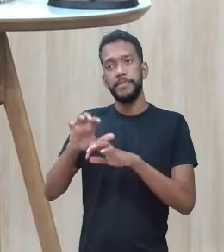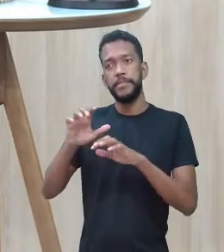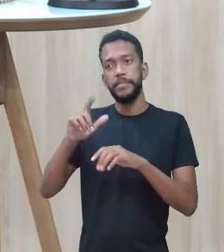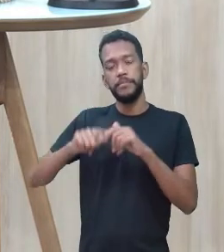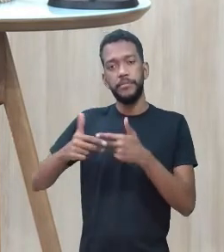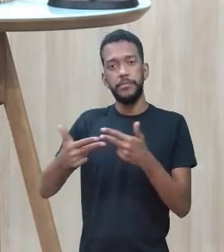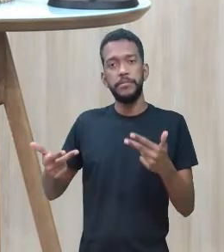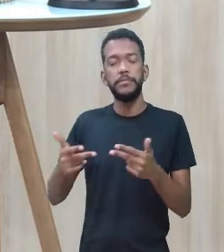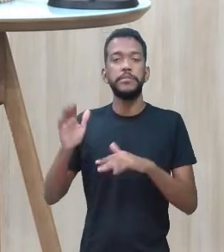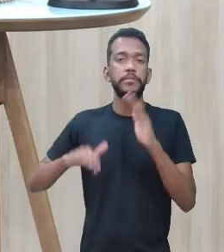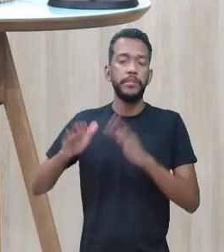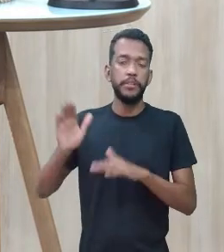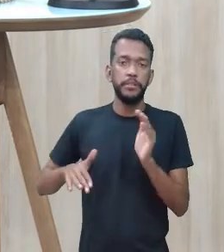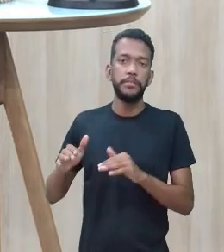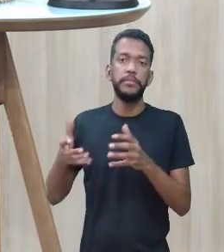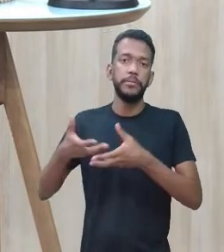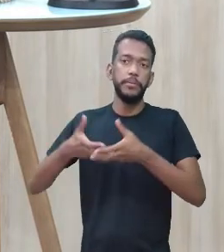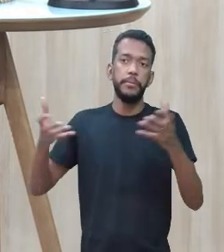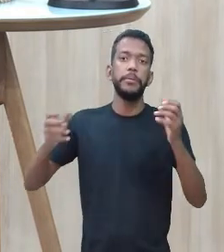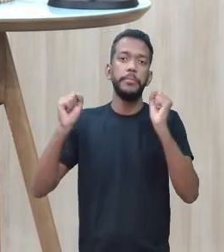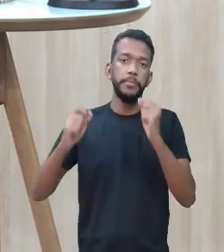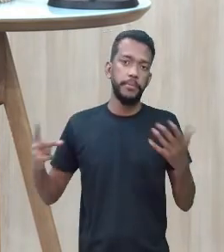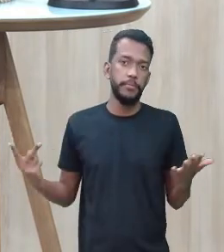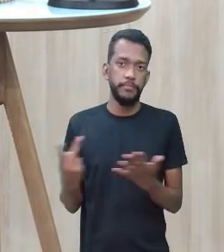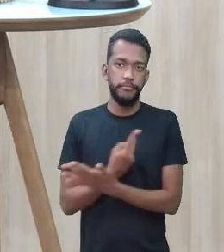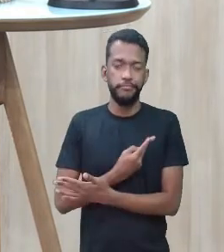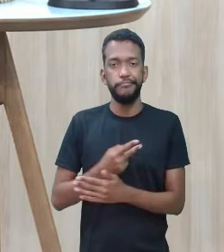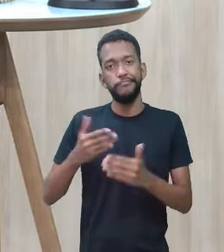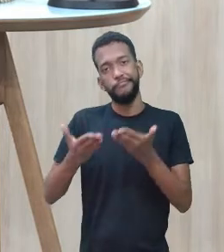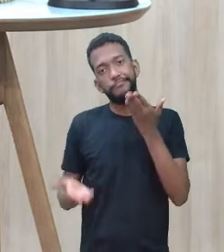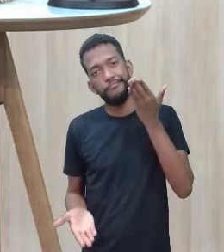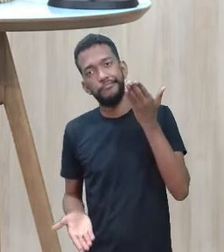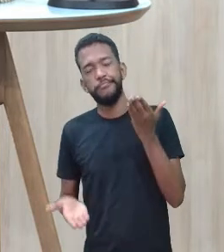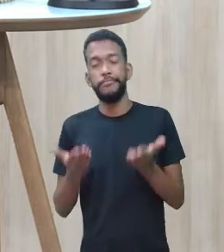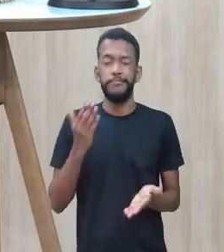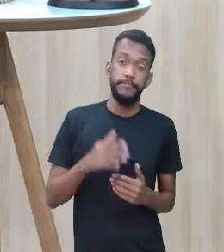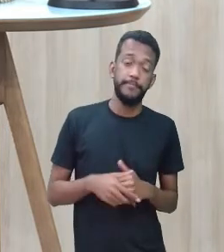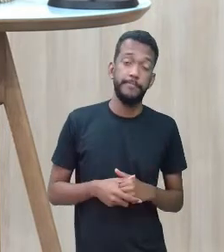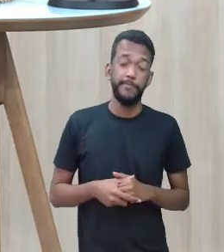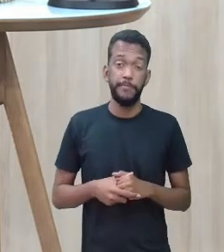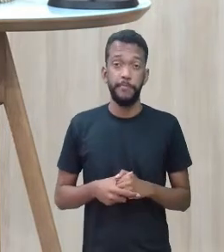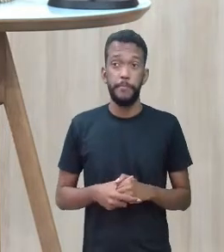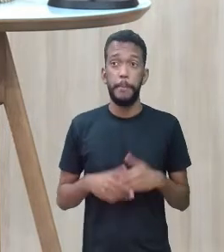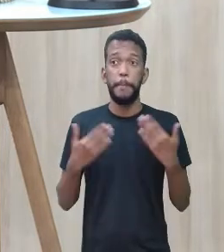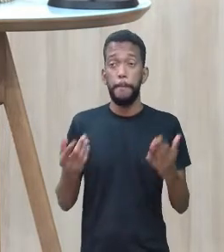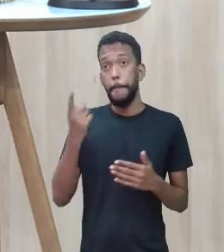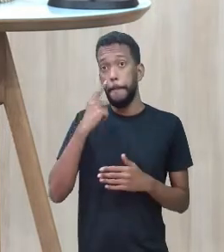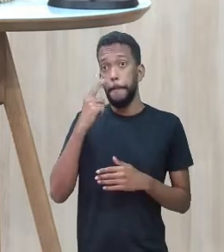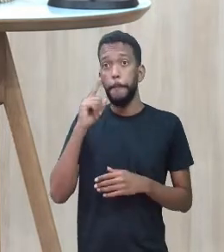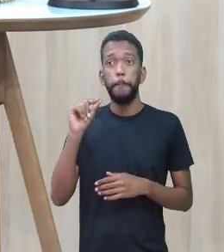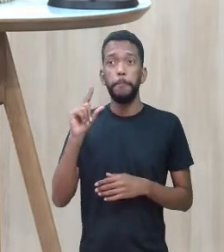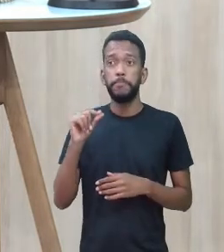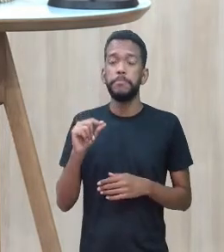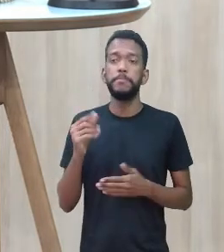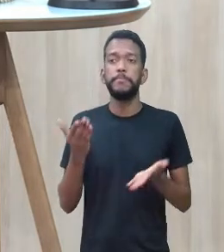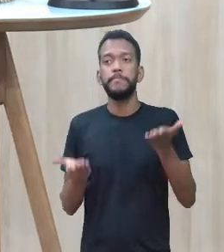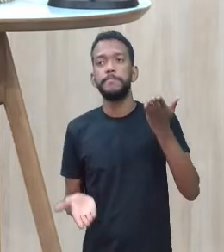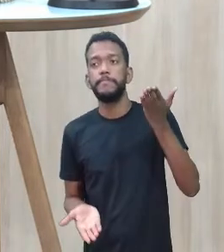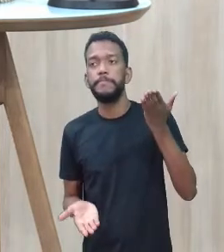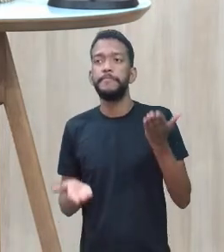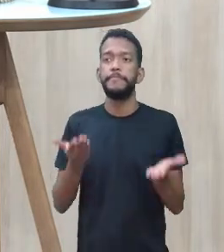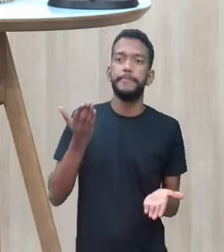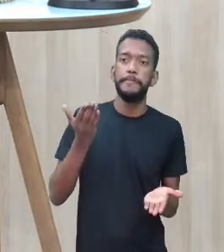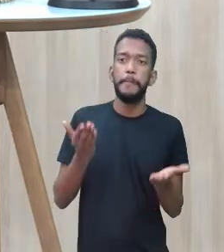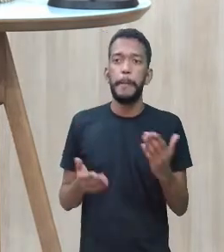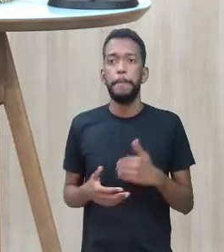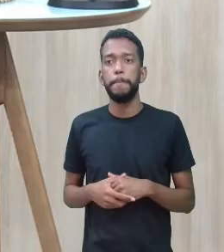bem-vinda, dependendo da quantidade, ela pode trazer um grande desequilíbrio. Então, aí, a gente vai falar a questão do desequilíbrio.